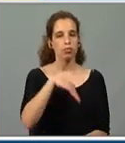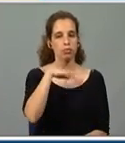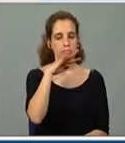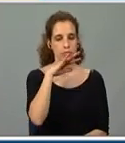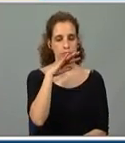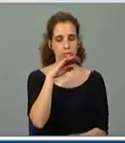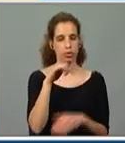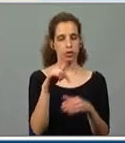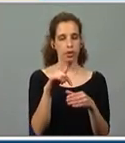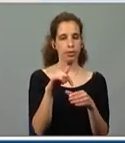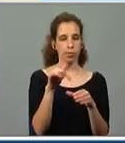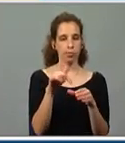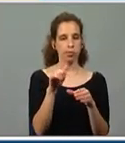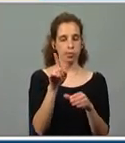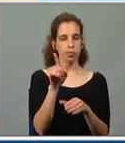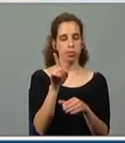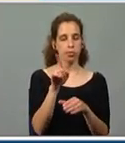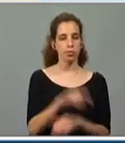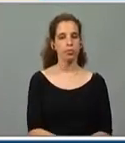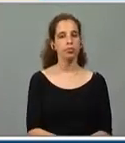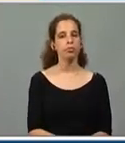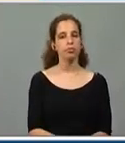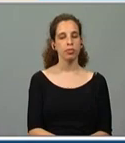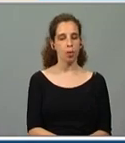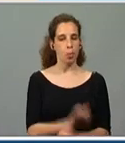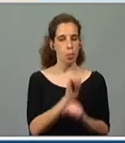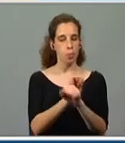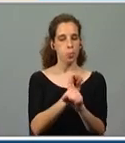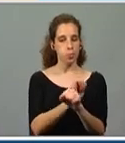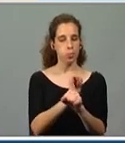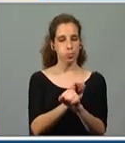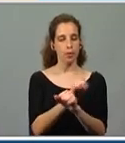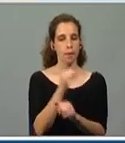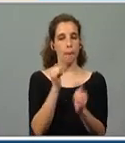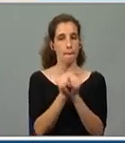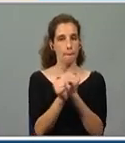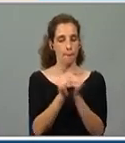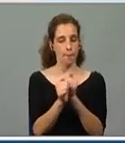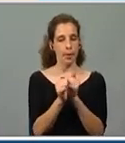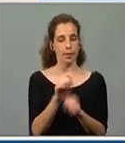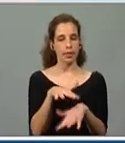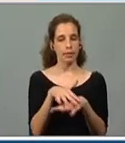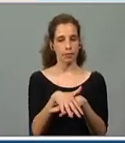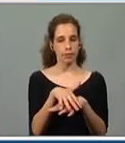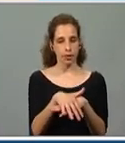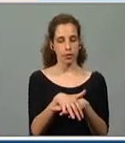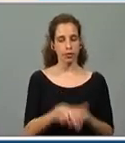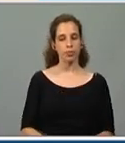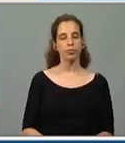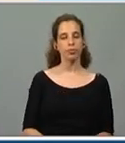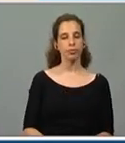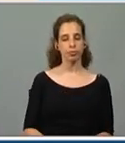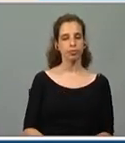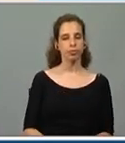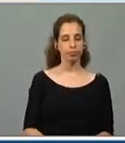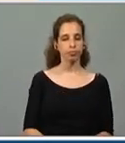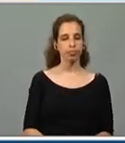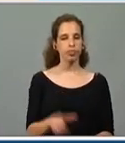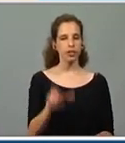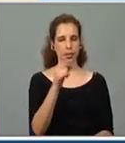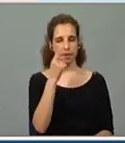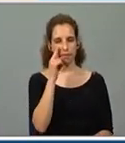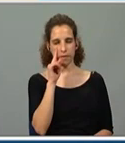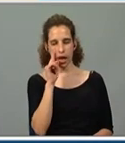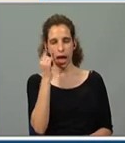encontram-se aqui aprisionadas no papel de filtro e ainda se